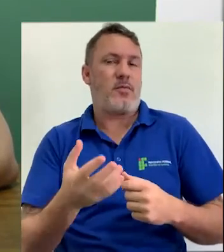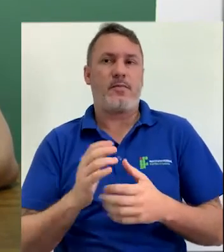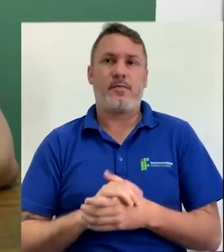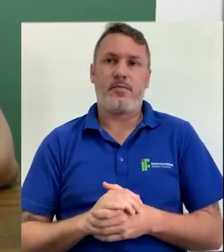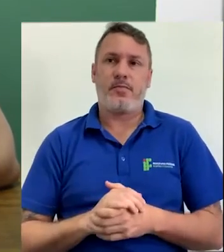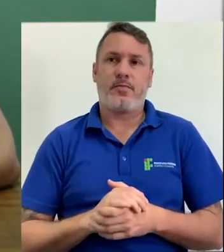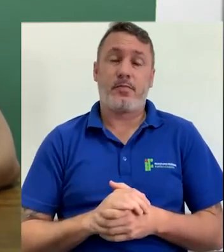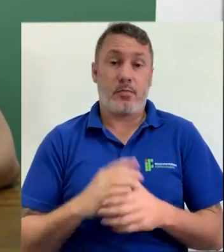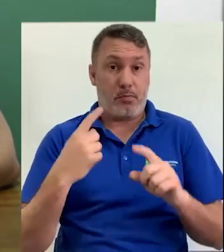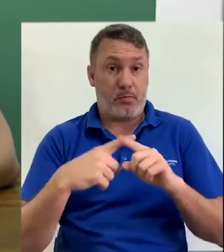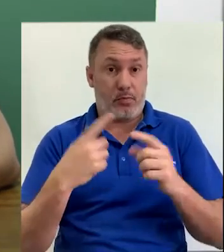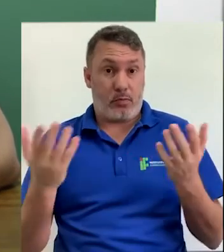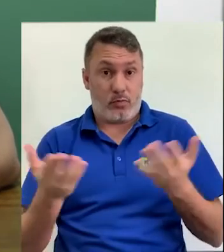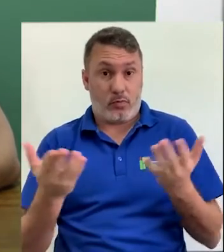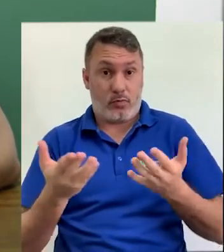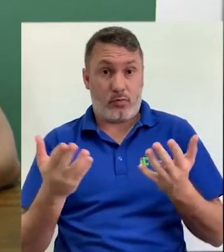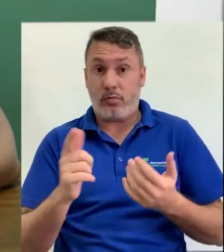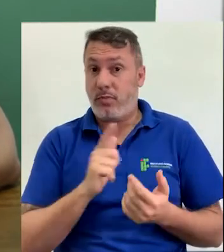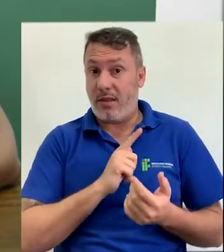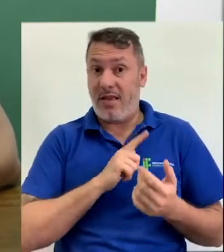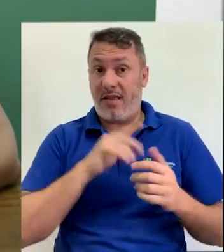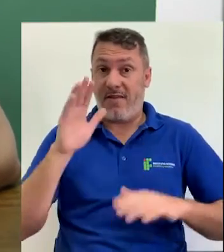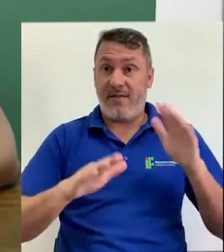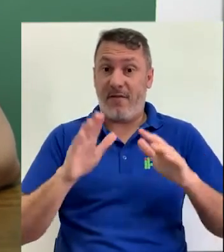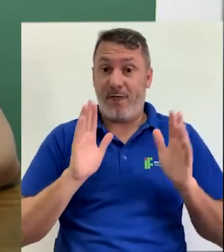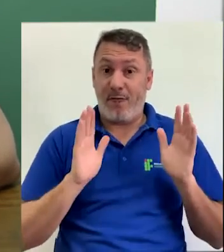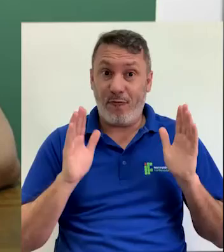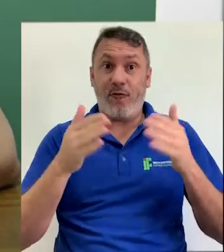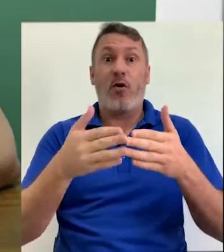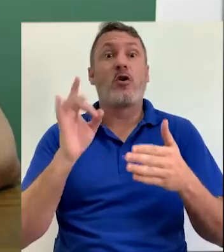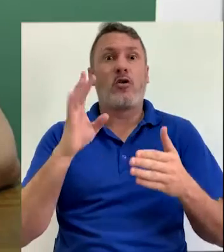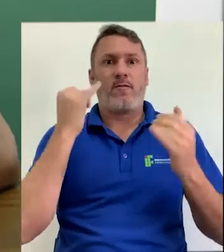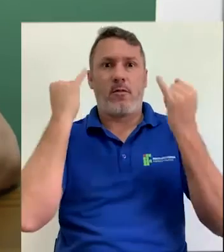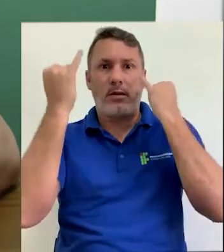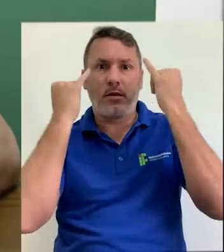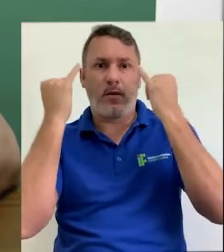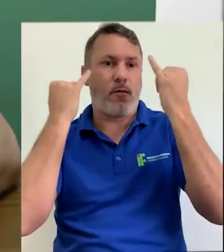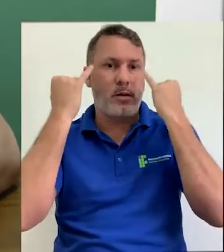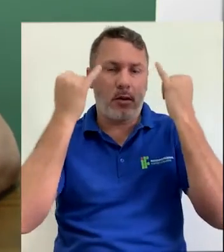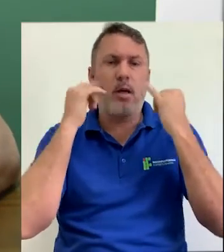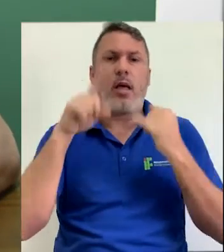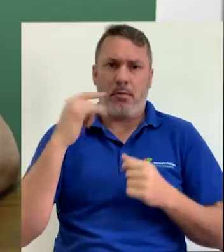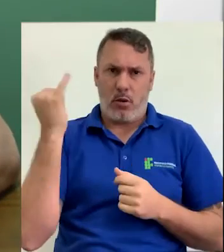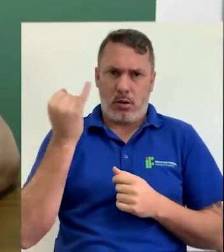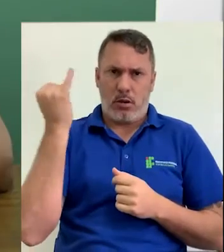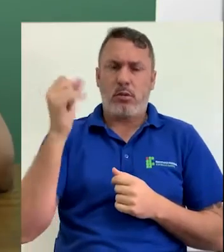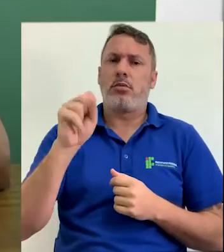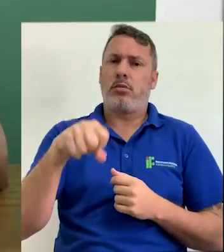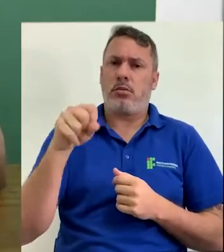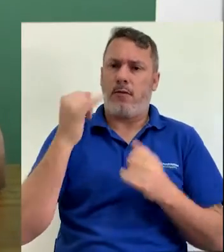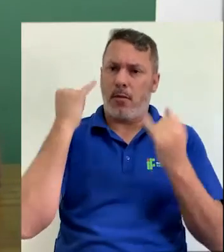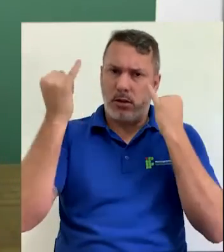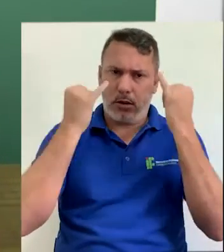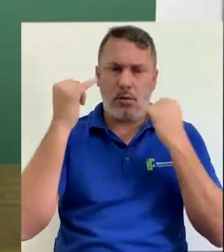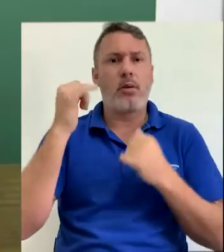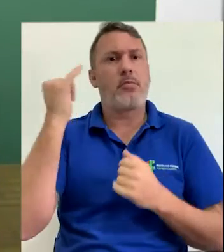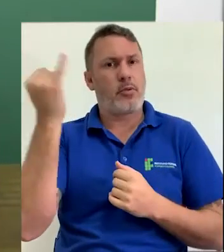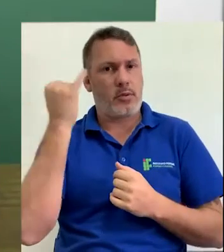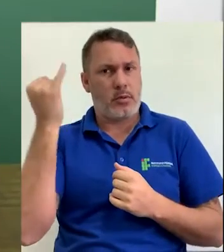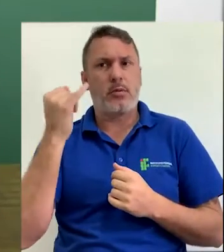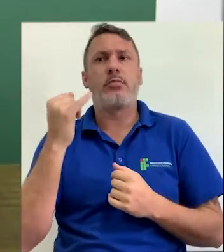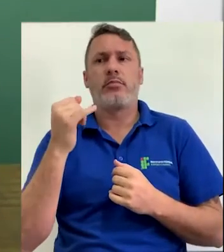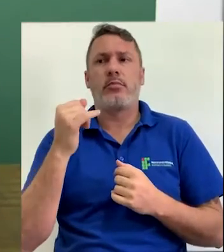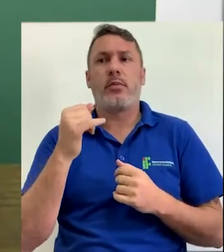estamos, hoje em dia, muito focados na informação, que é importante. O acesso à informação em